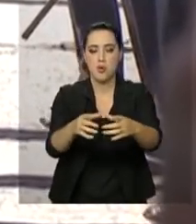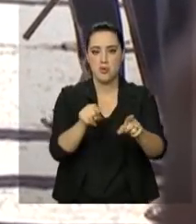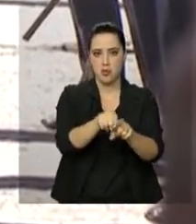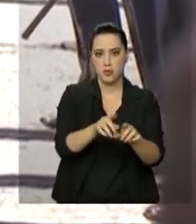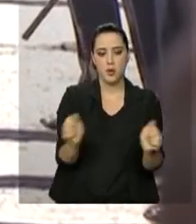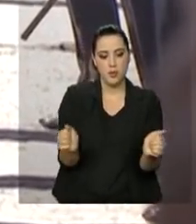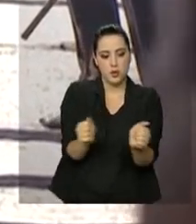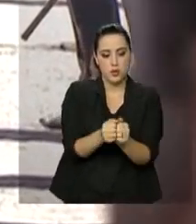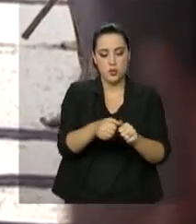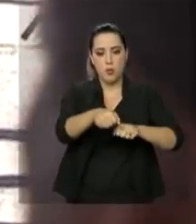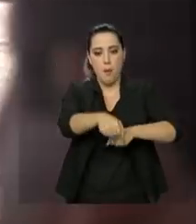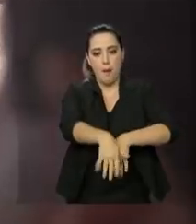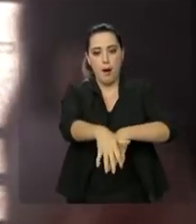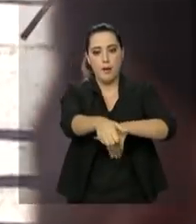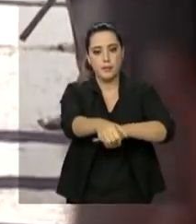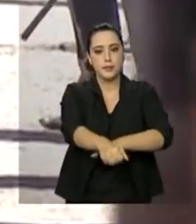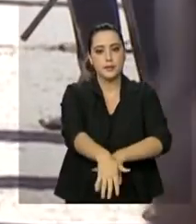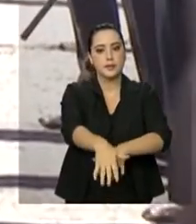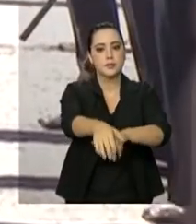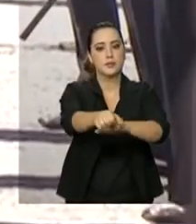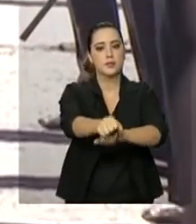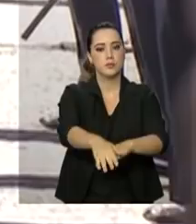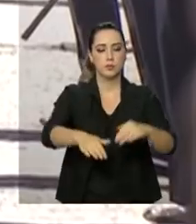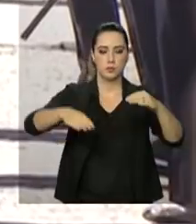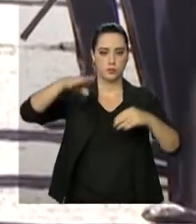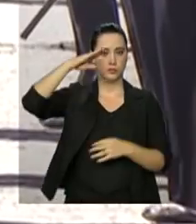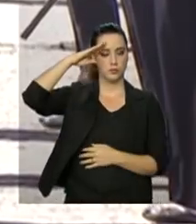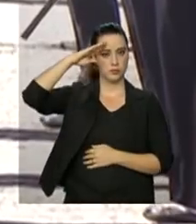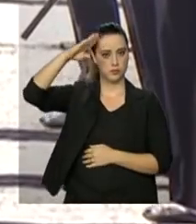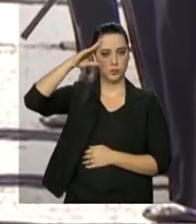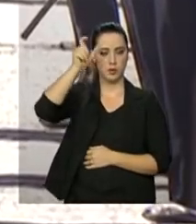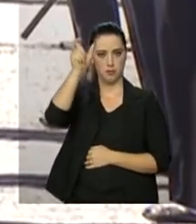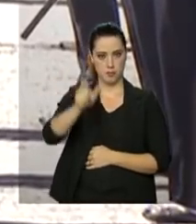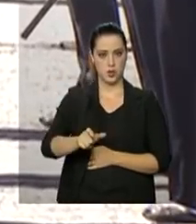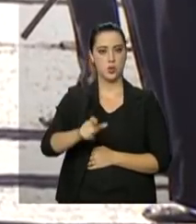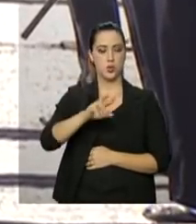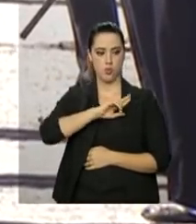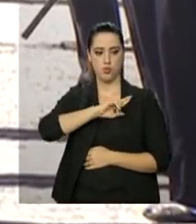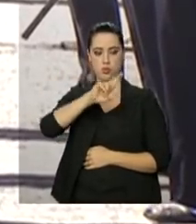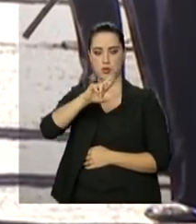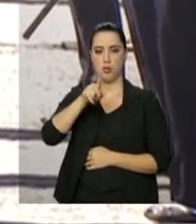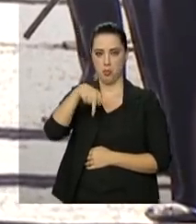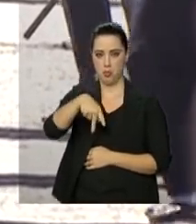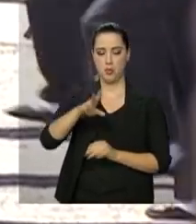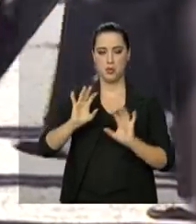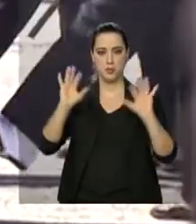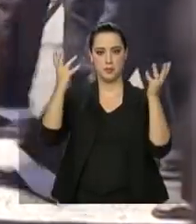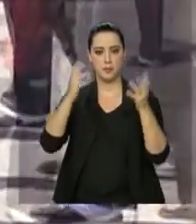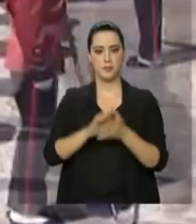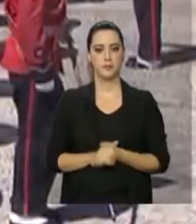ao desfile da Guarda de Honra em continência à autoridade que preside essa cerimônia.